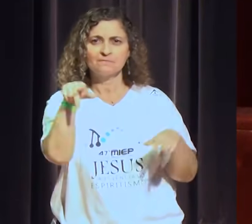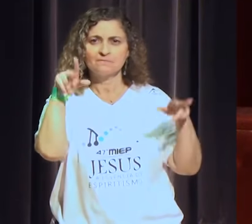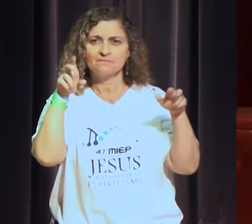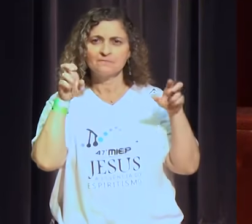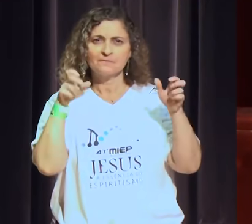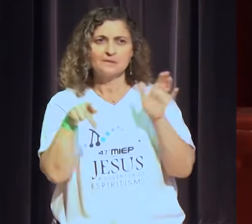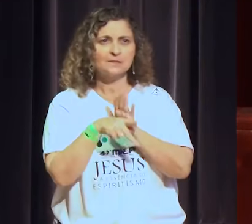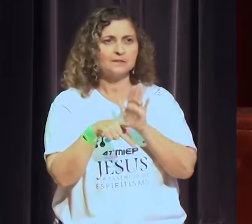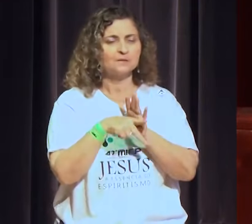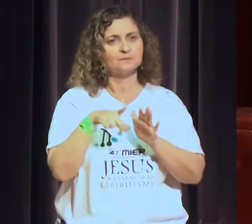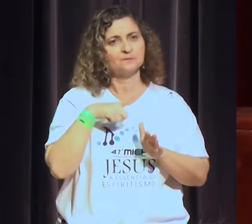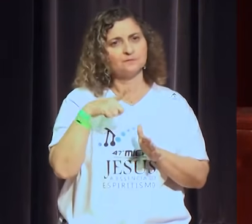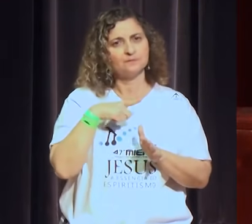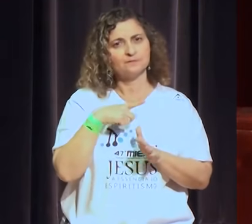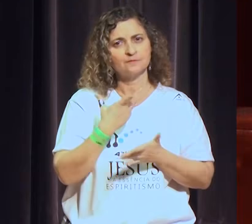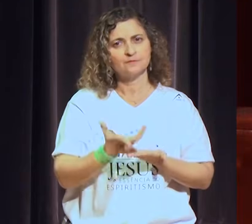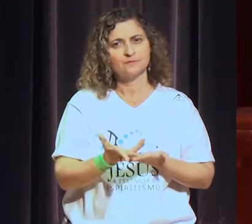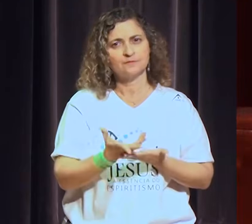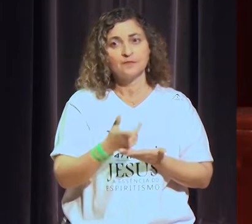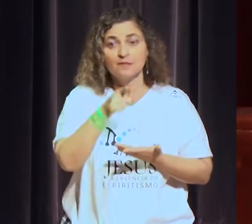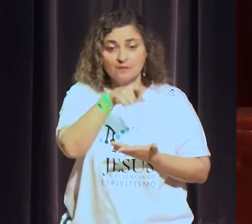Percebe?